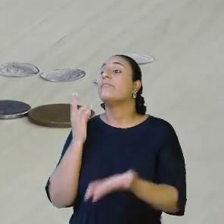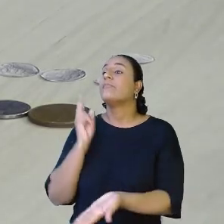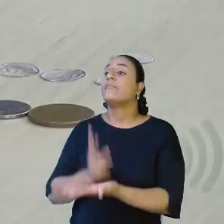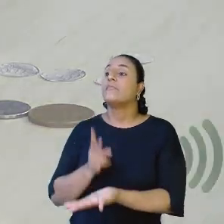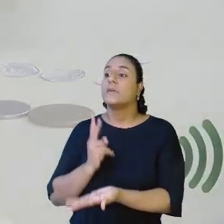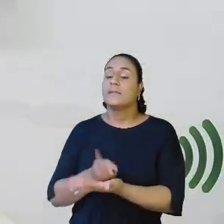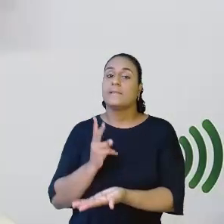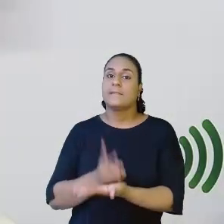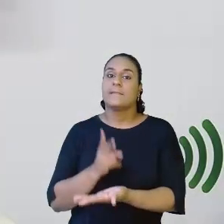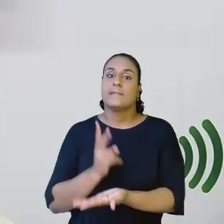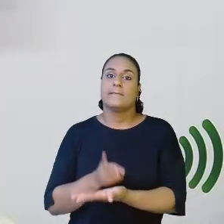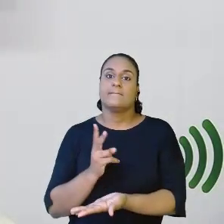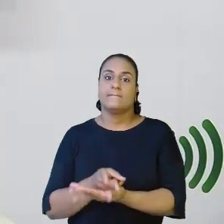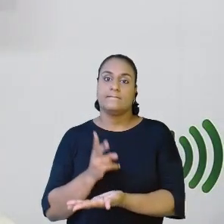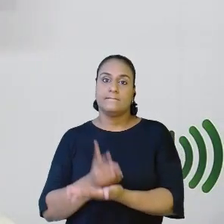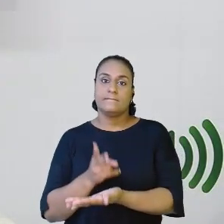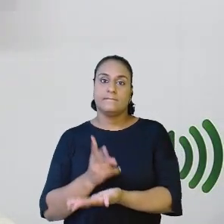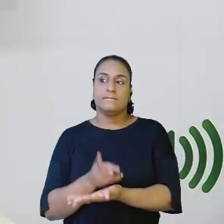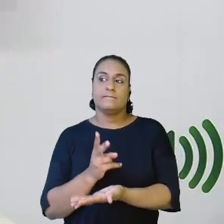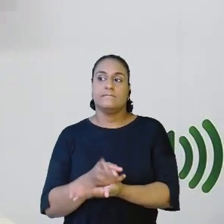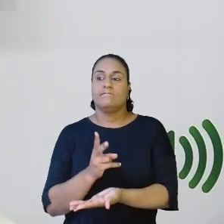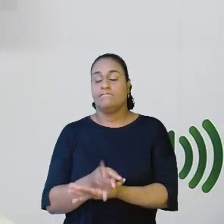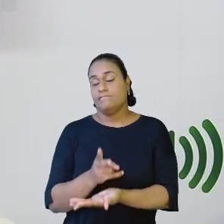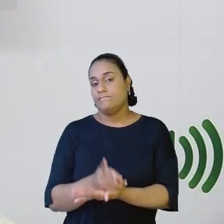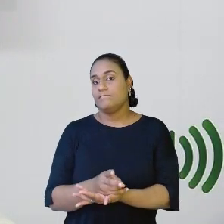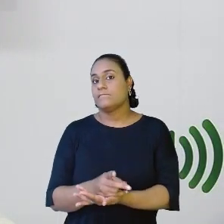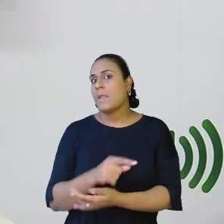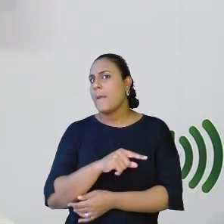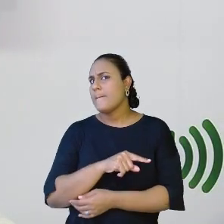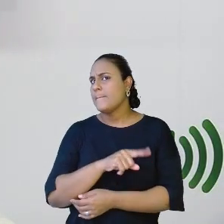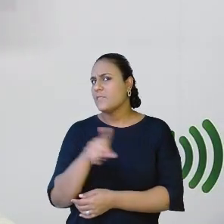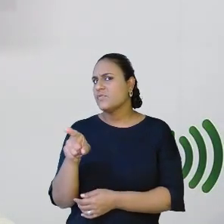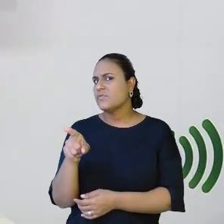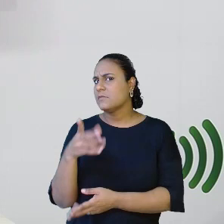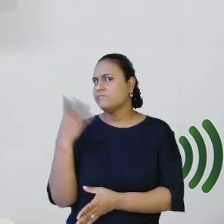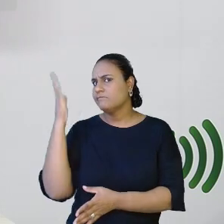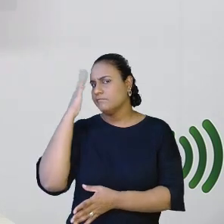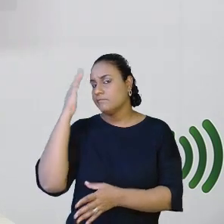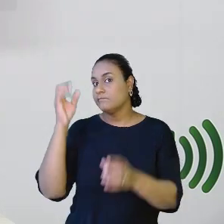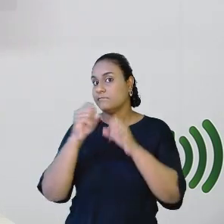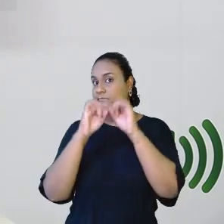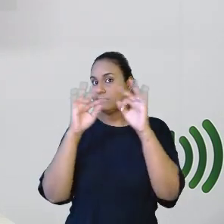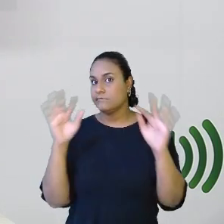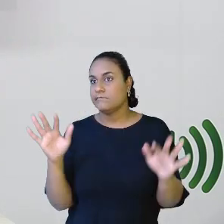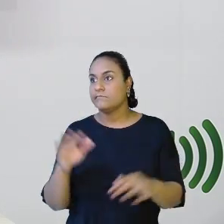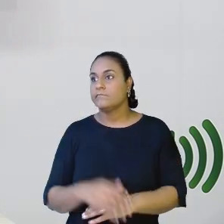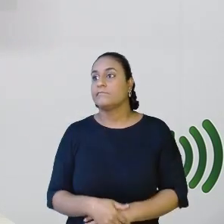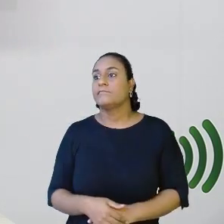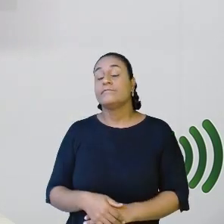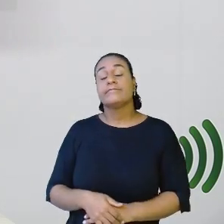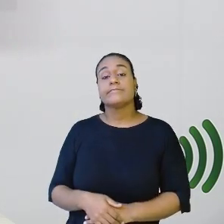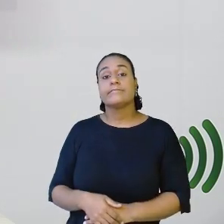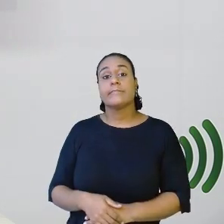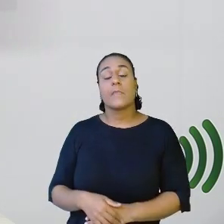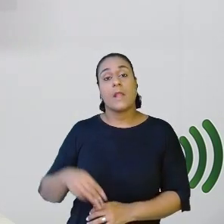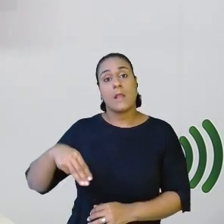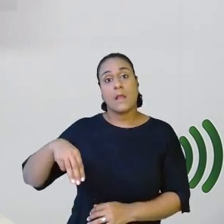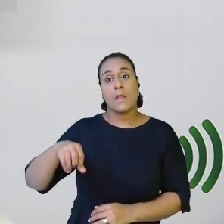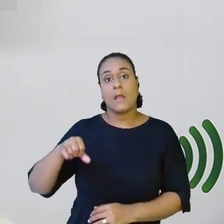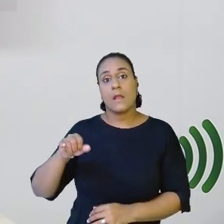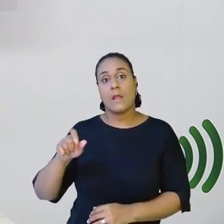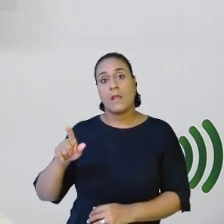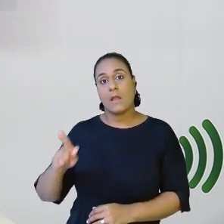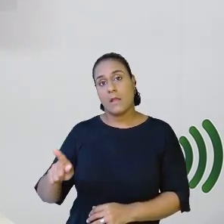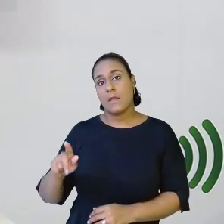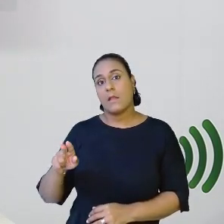agora aqui na nossa tela para ver se vocês compreenderam. Olha só. Miguel ganhou uma barra de chocolate